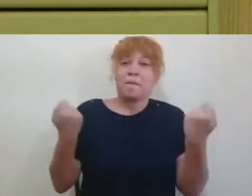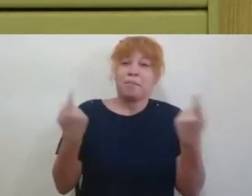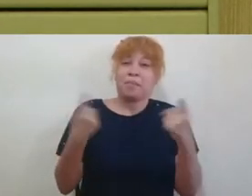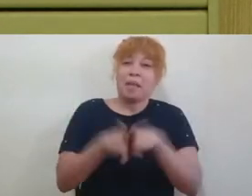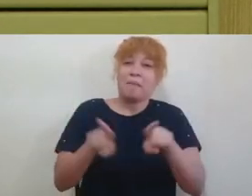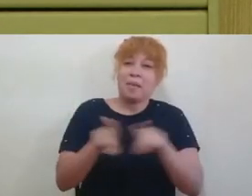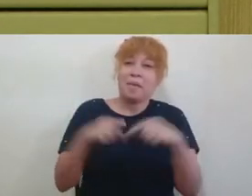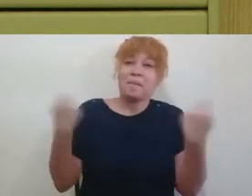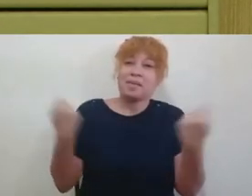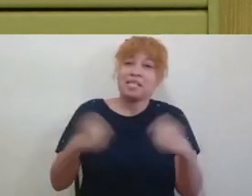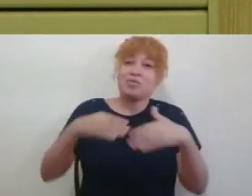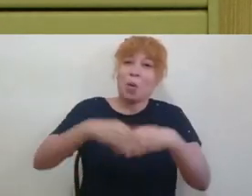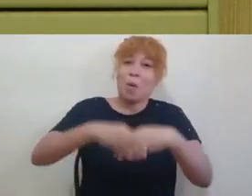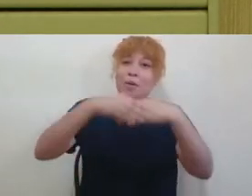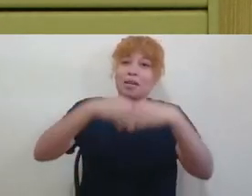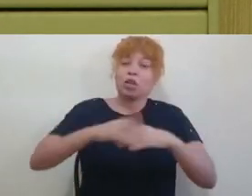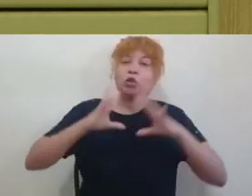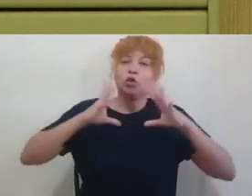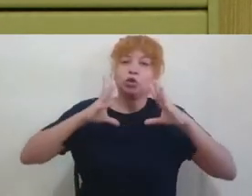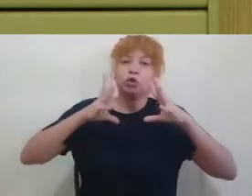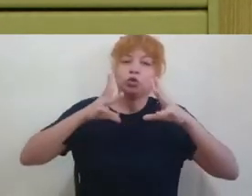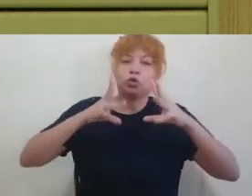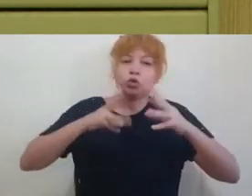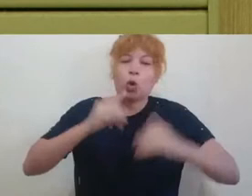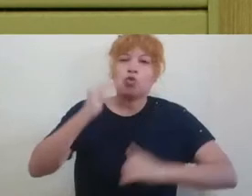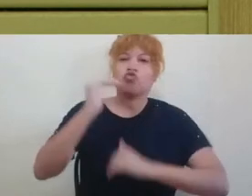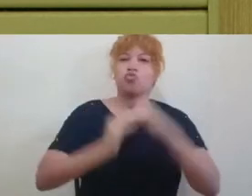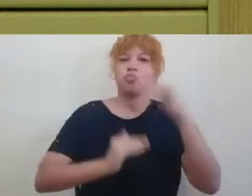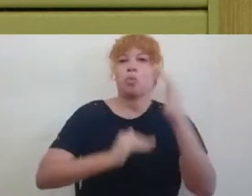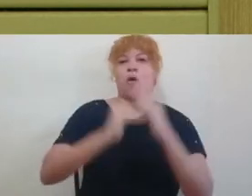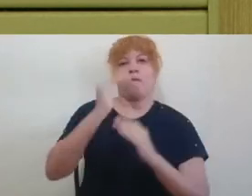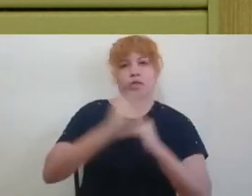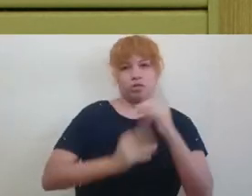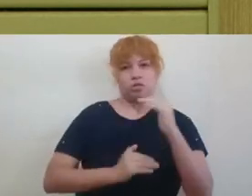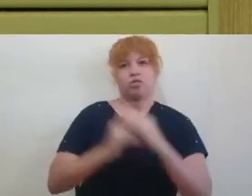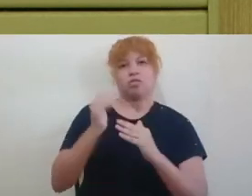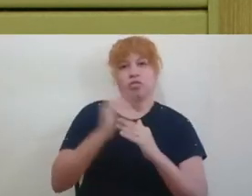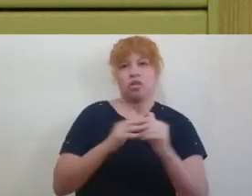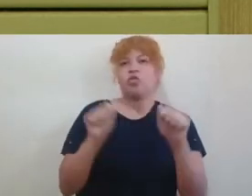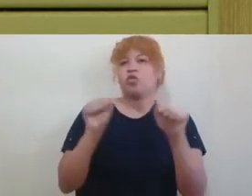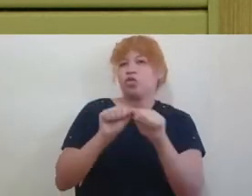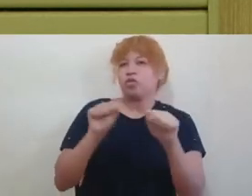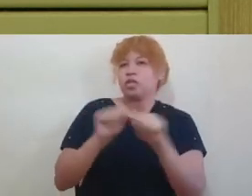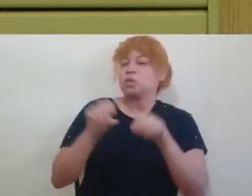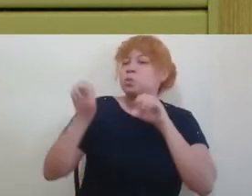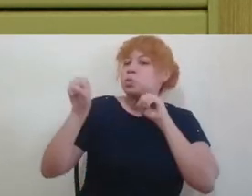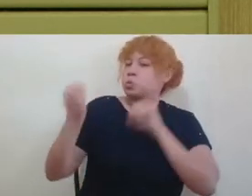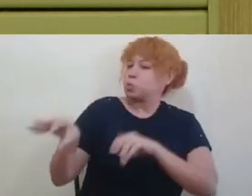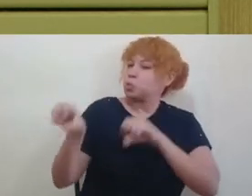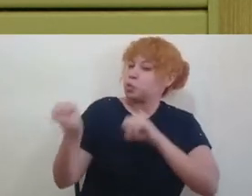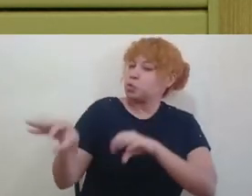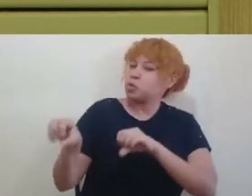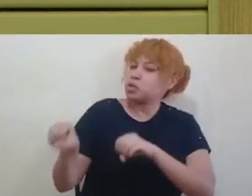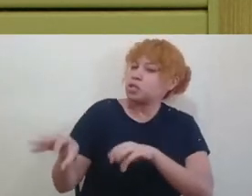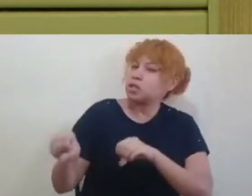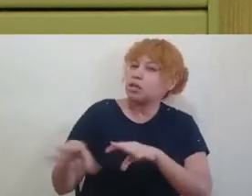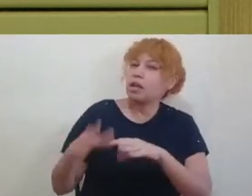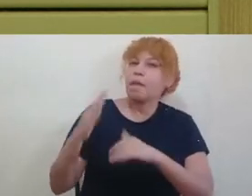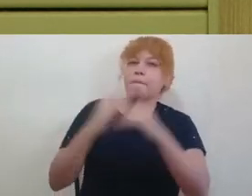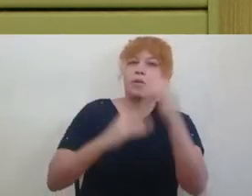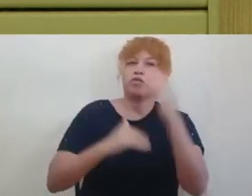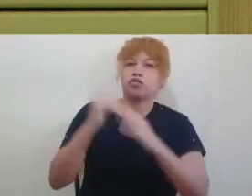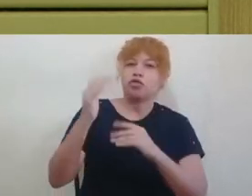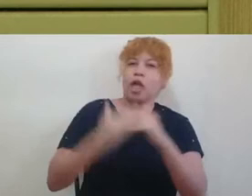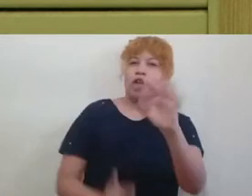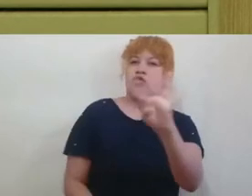com vocês também e que fizeram de vocês o que vocês são hoje, profissionais formados. Vocês que